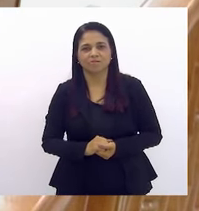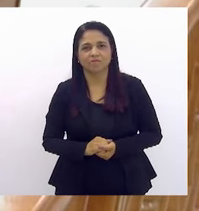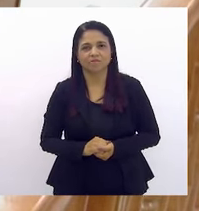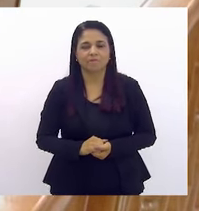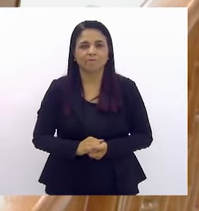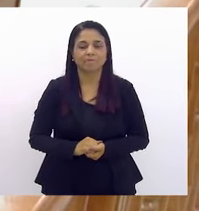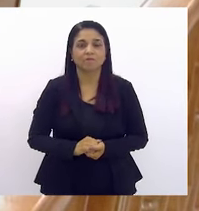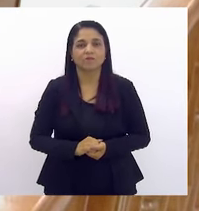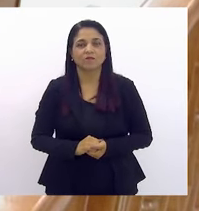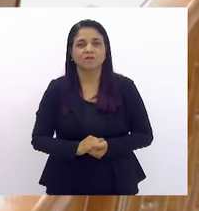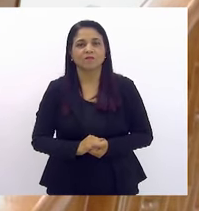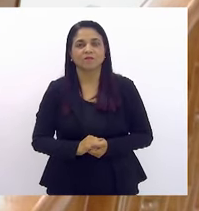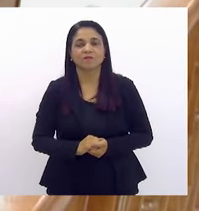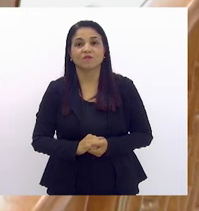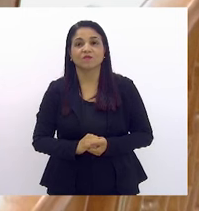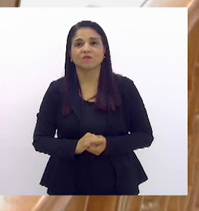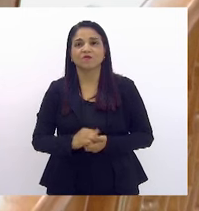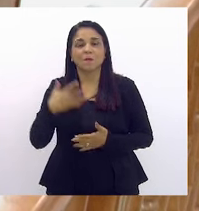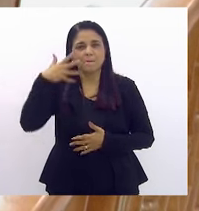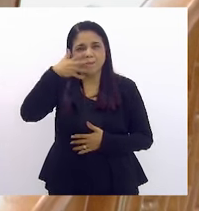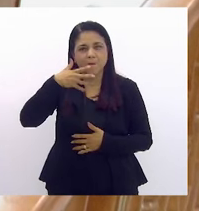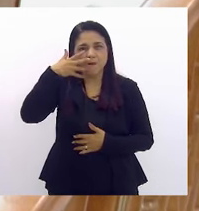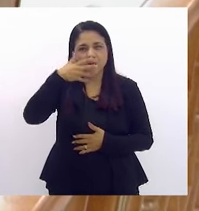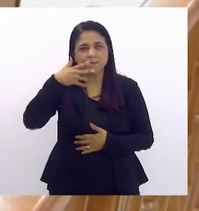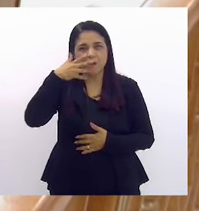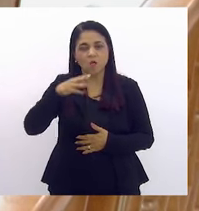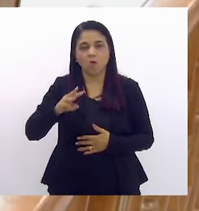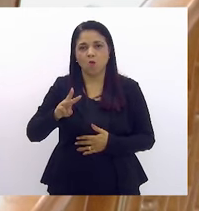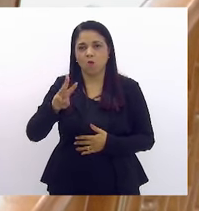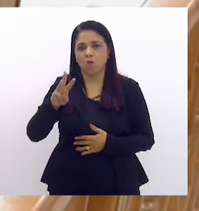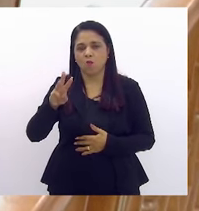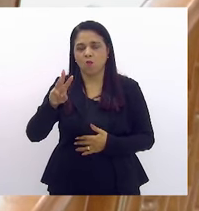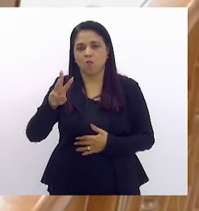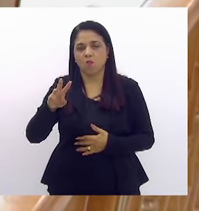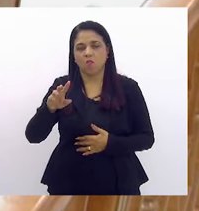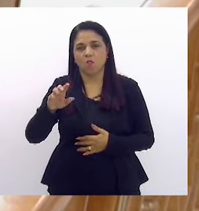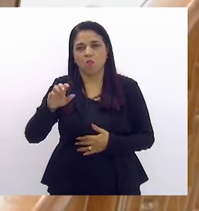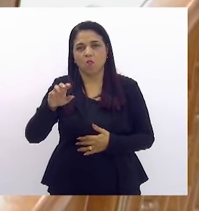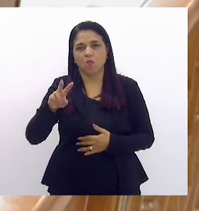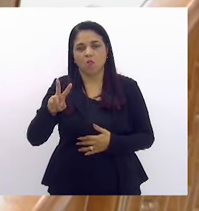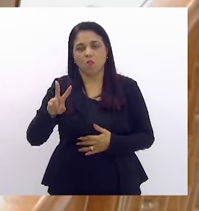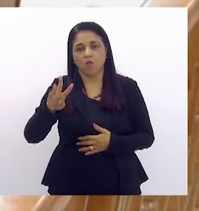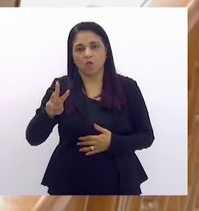Muito obrigado. O próximo orador é o Washington, da Amorpes.